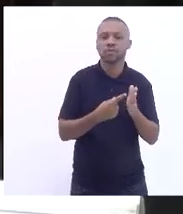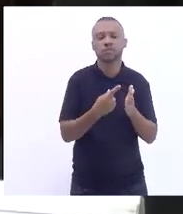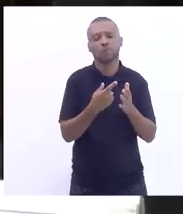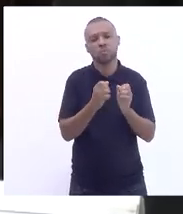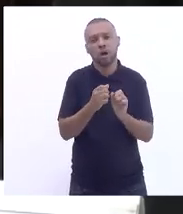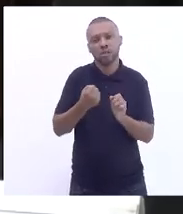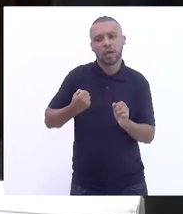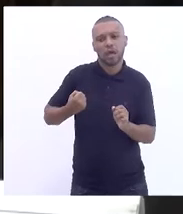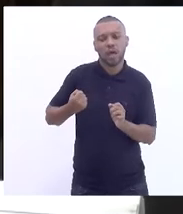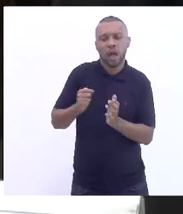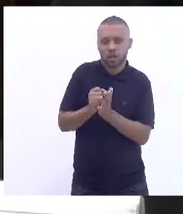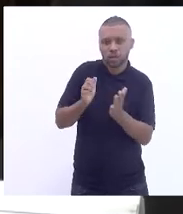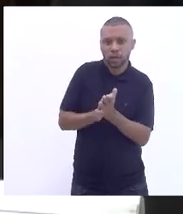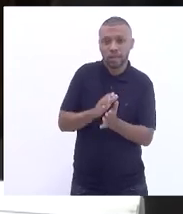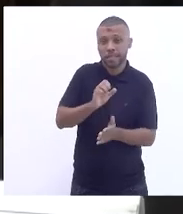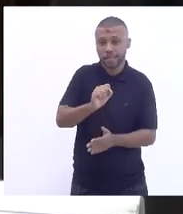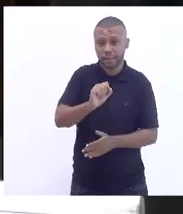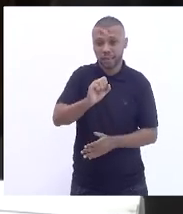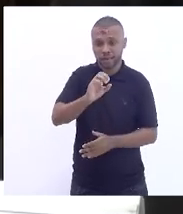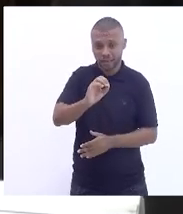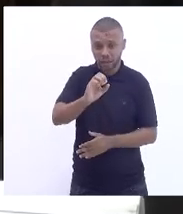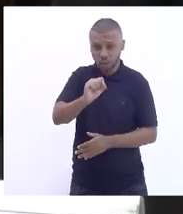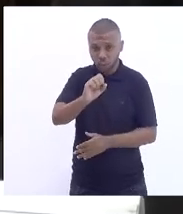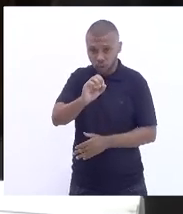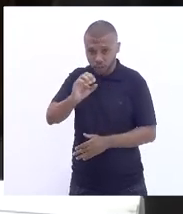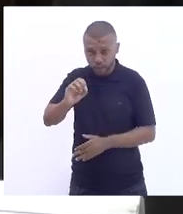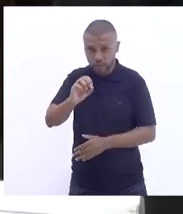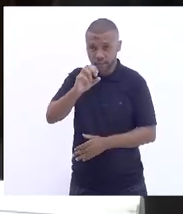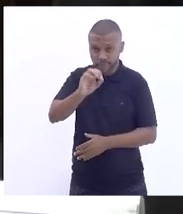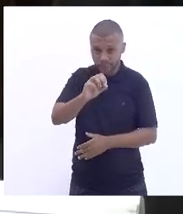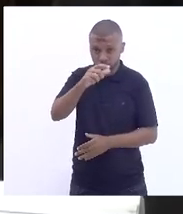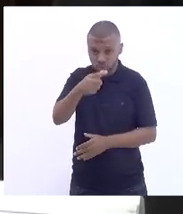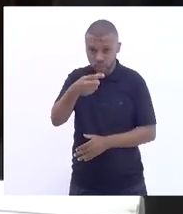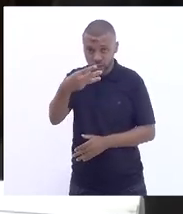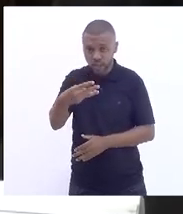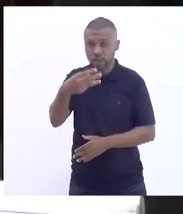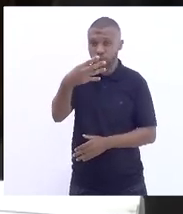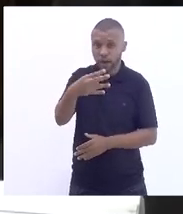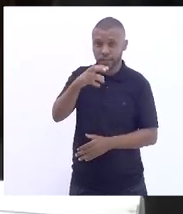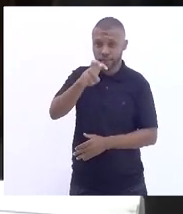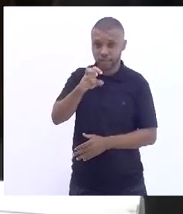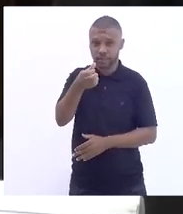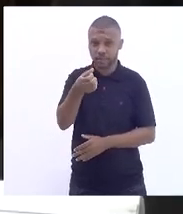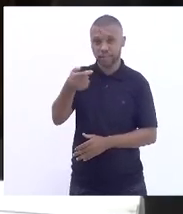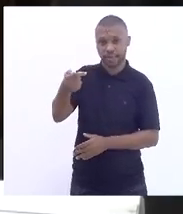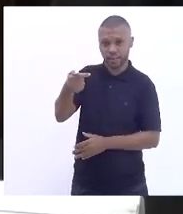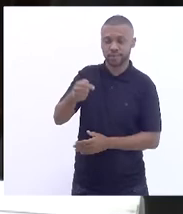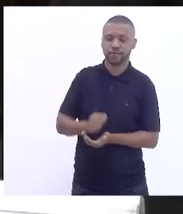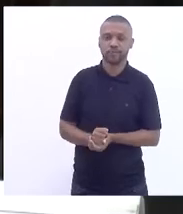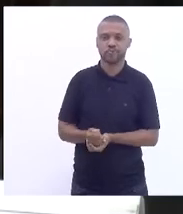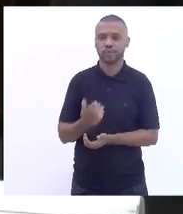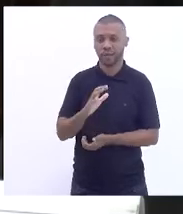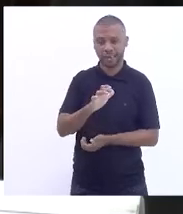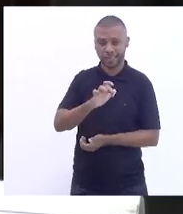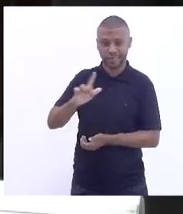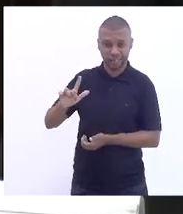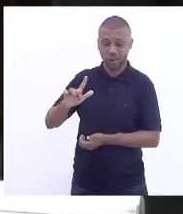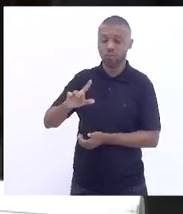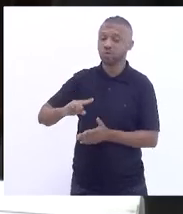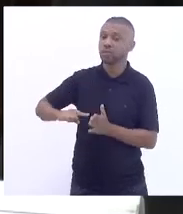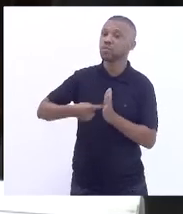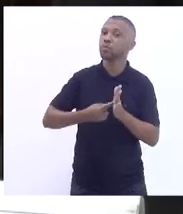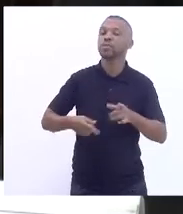0800 dois três quatro cinco seis sete esse canal ele funciona também como um canal de